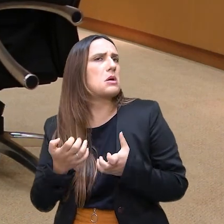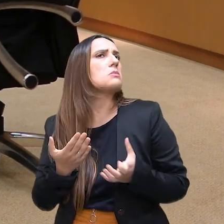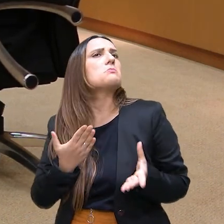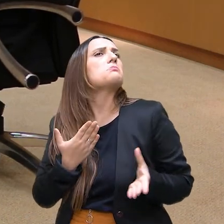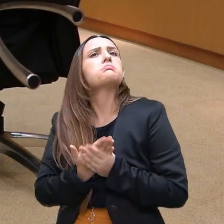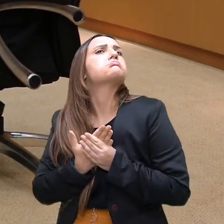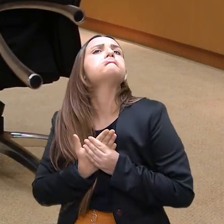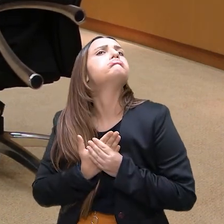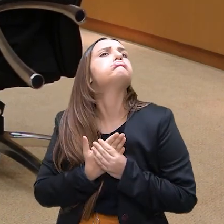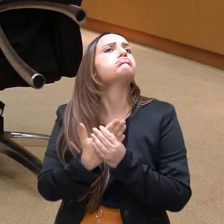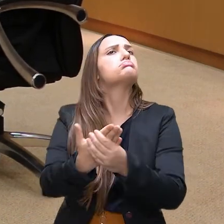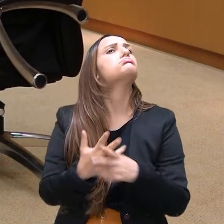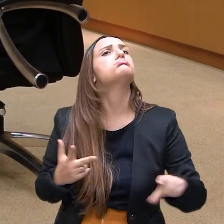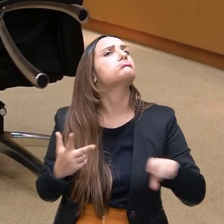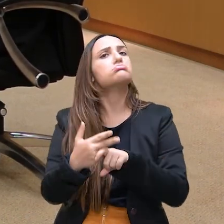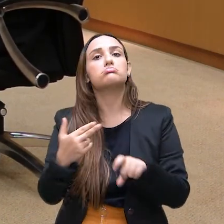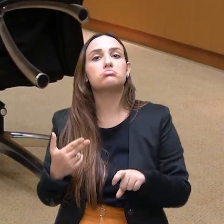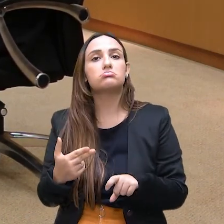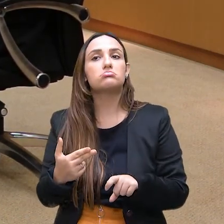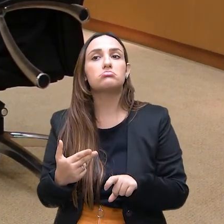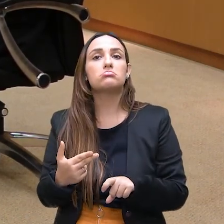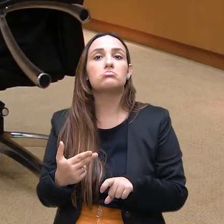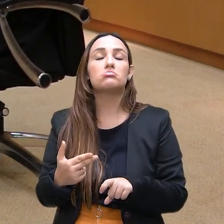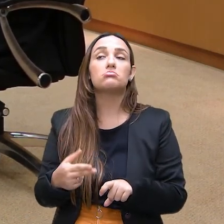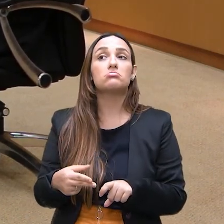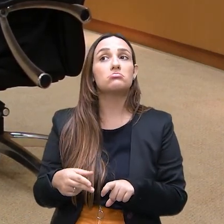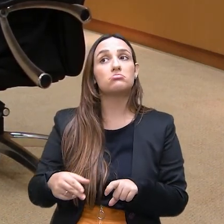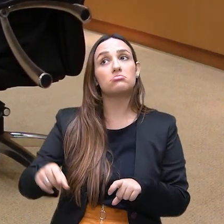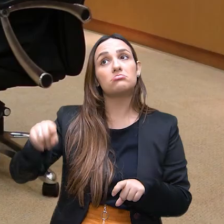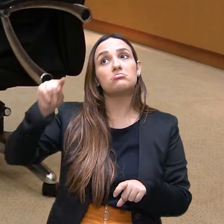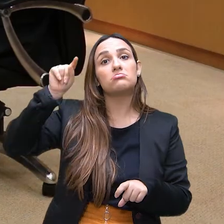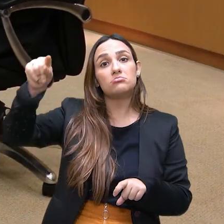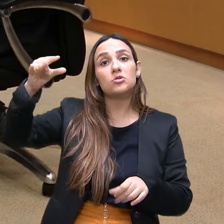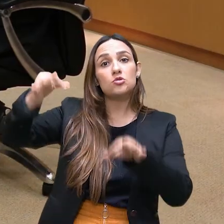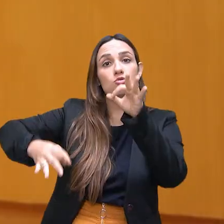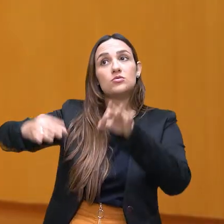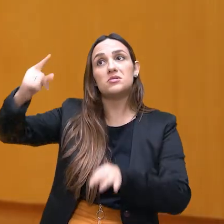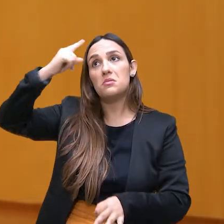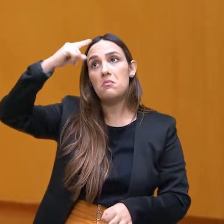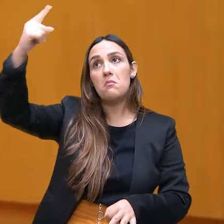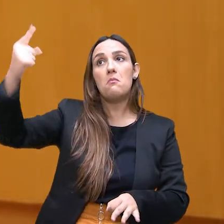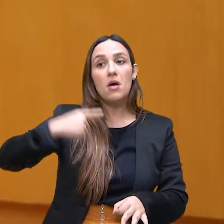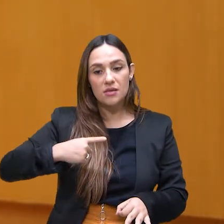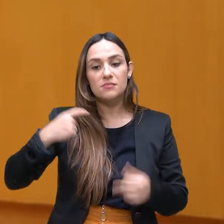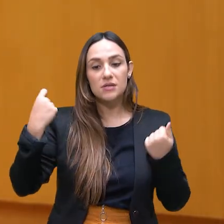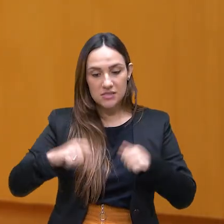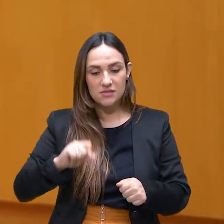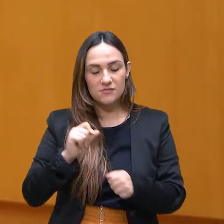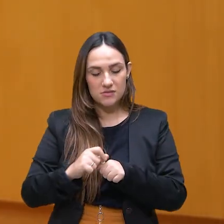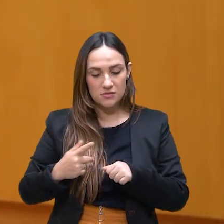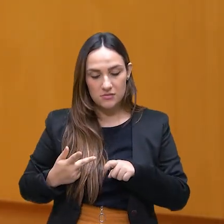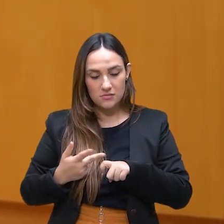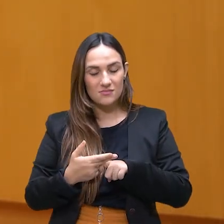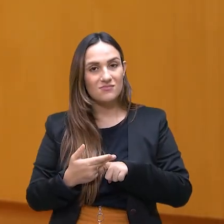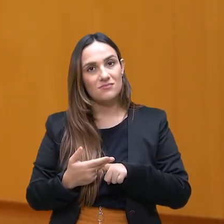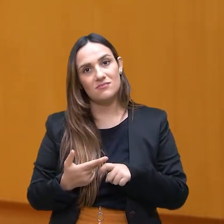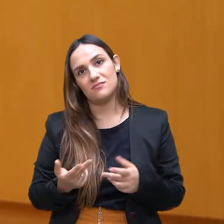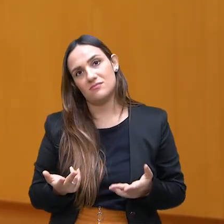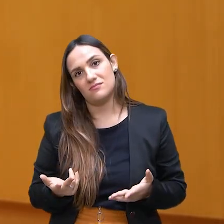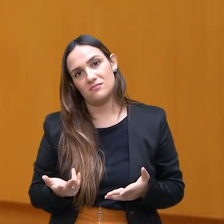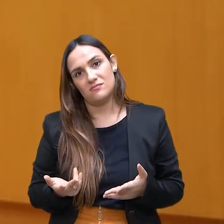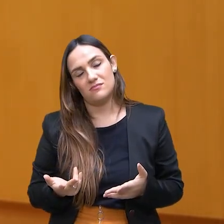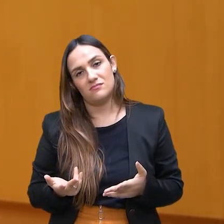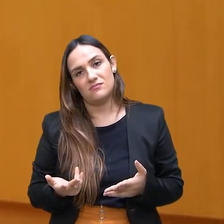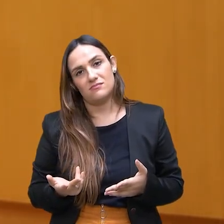para obter uma cirurgia, recebe a determinação judicial para que seja operada, e